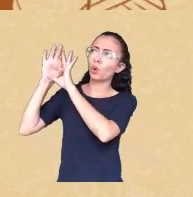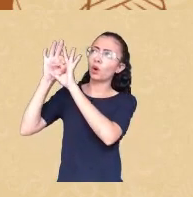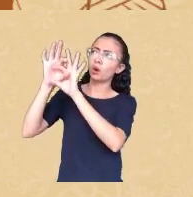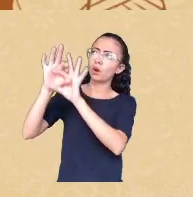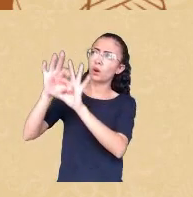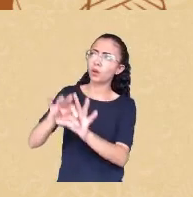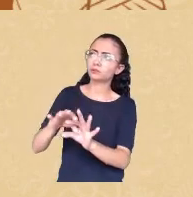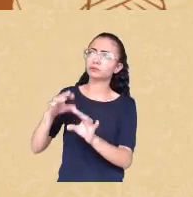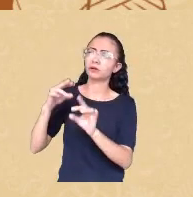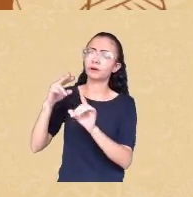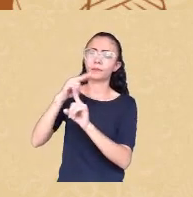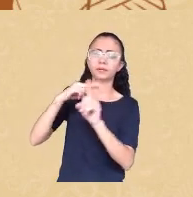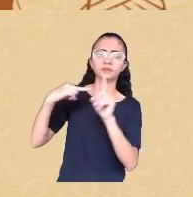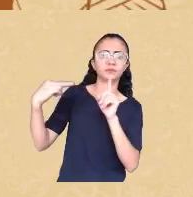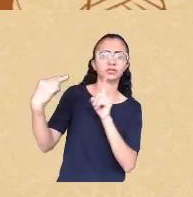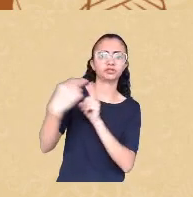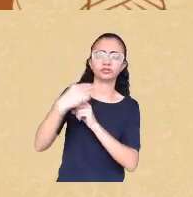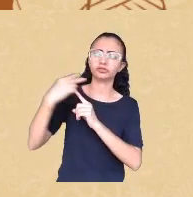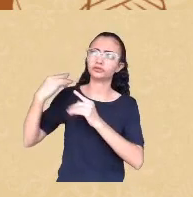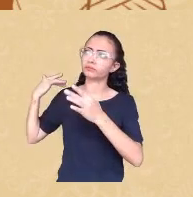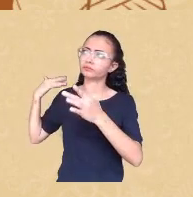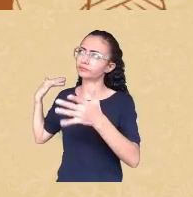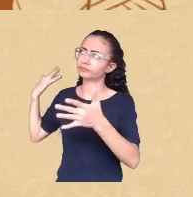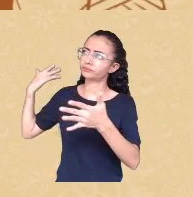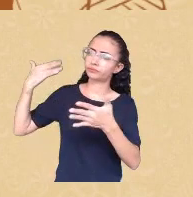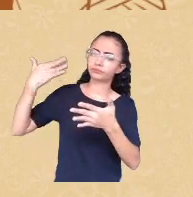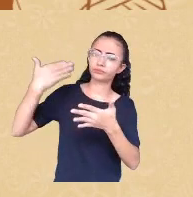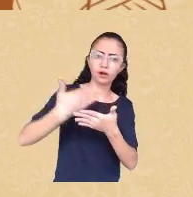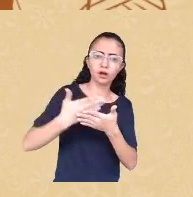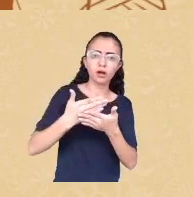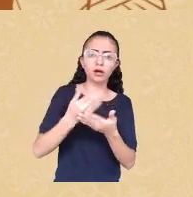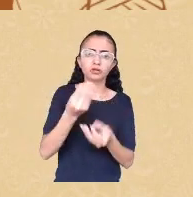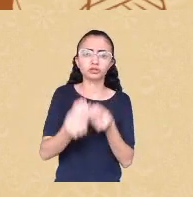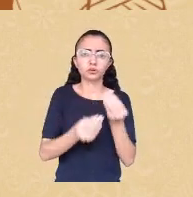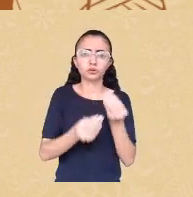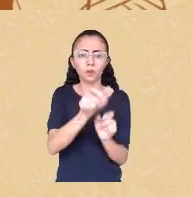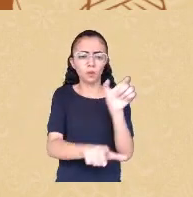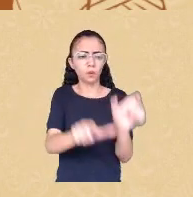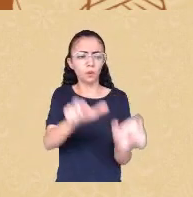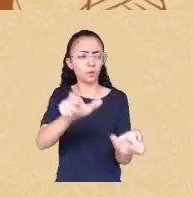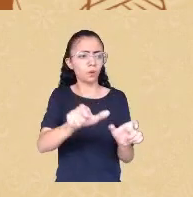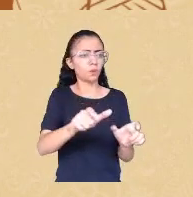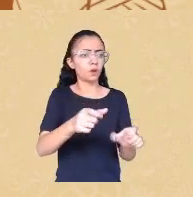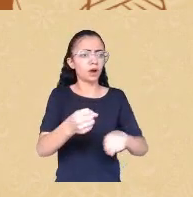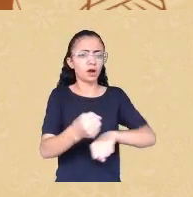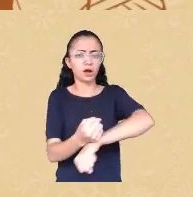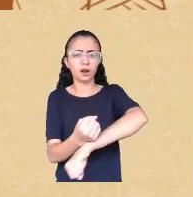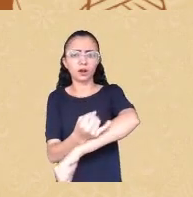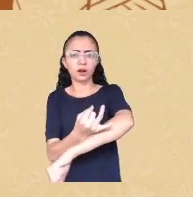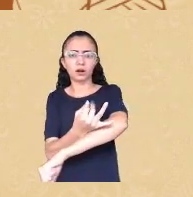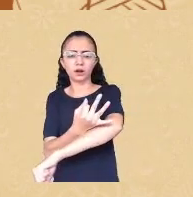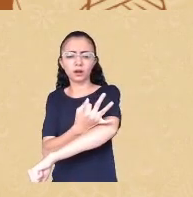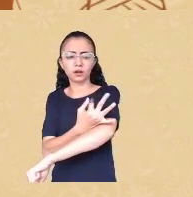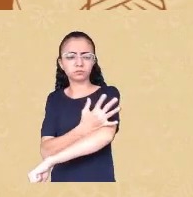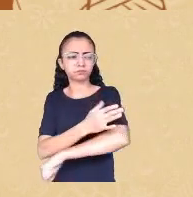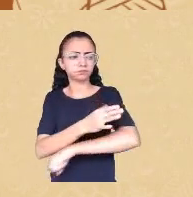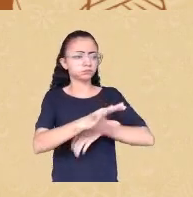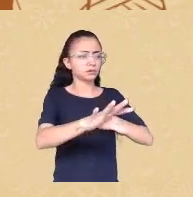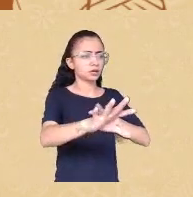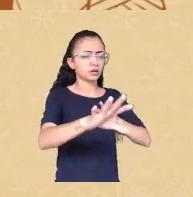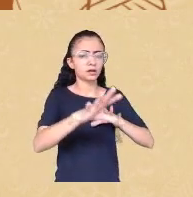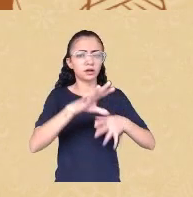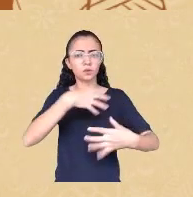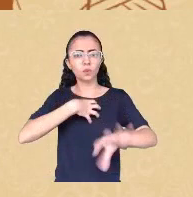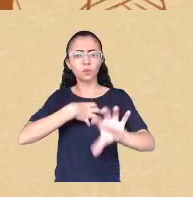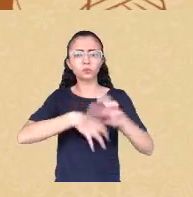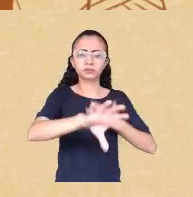né? De noções do outro, noções hegemônicas que colocam o outro ser como não